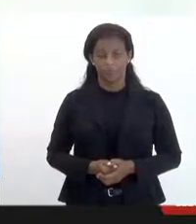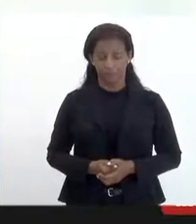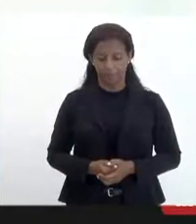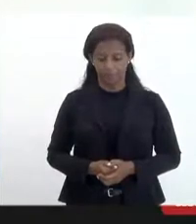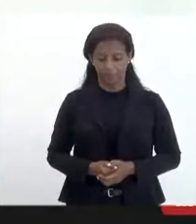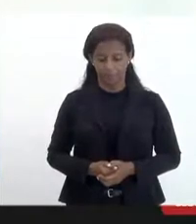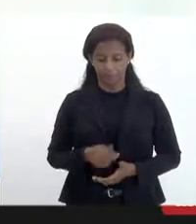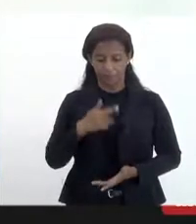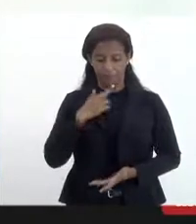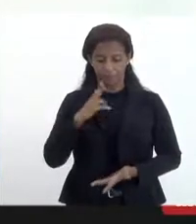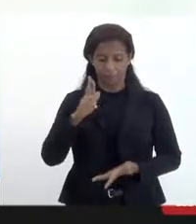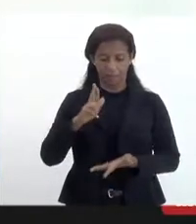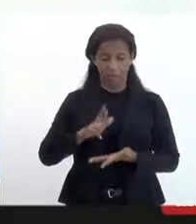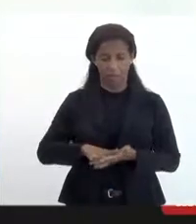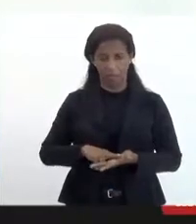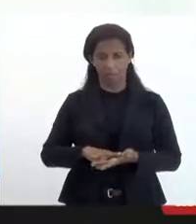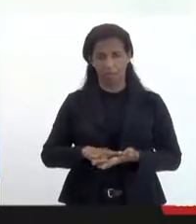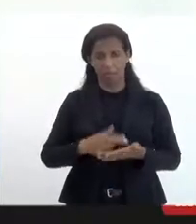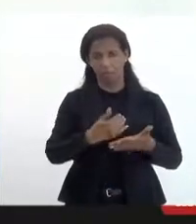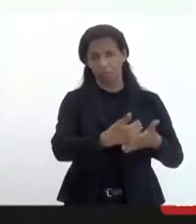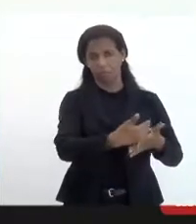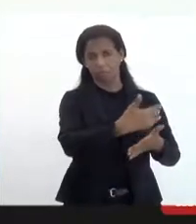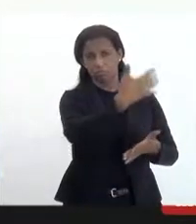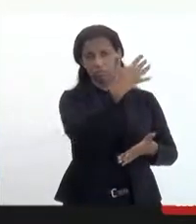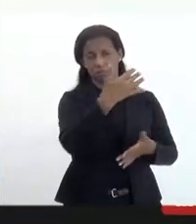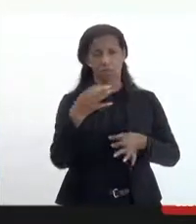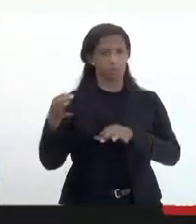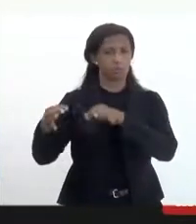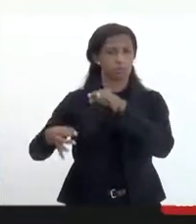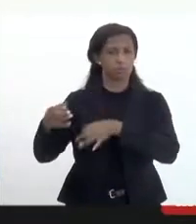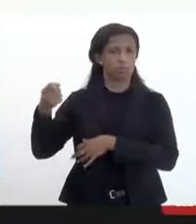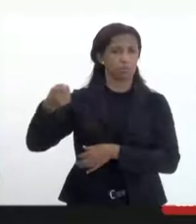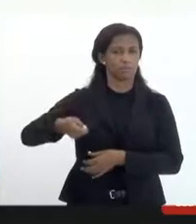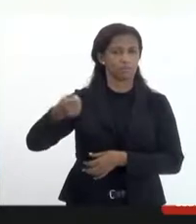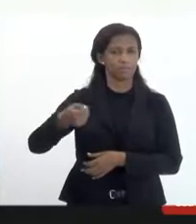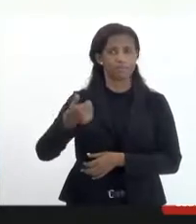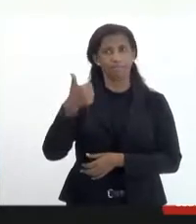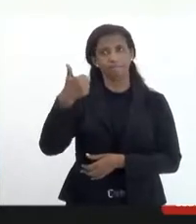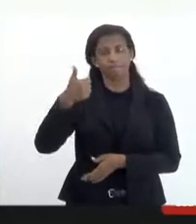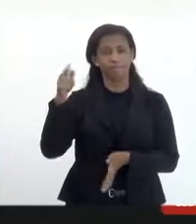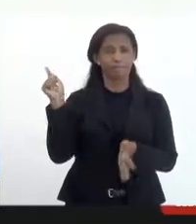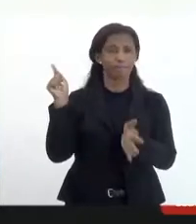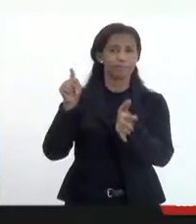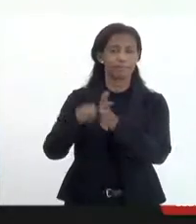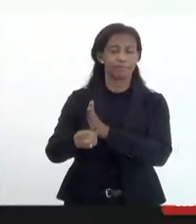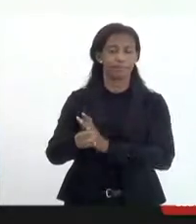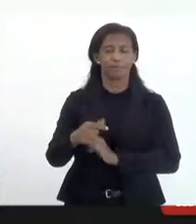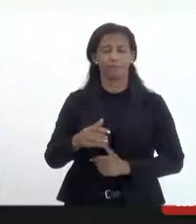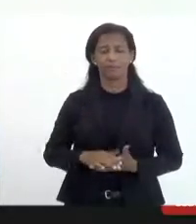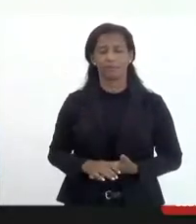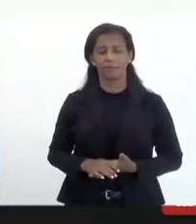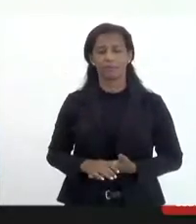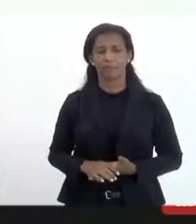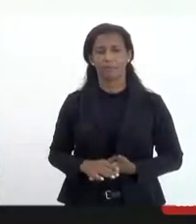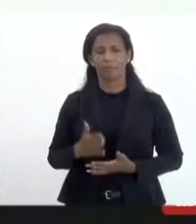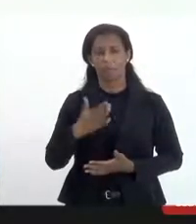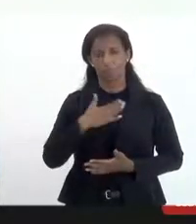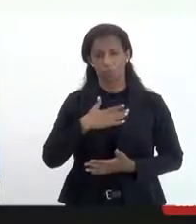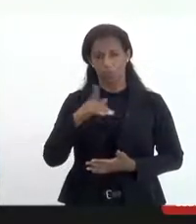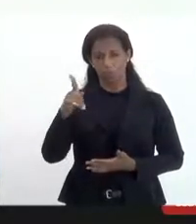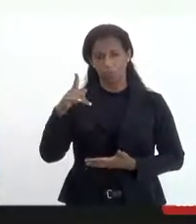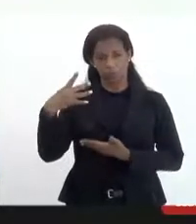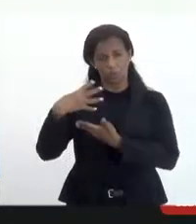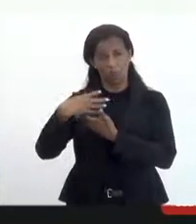Razão dessa exposição do tribunal, a primeira questão que eu gostaria que o senhor